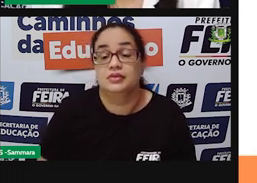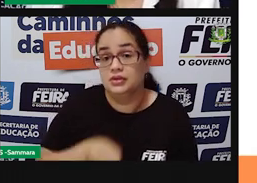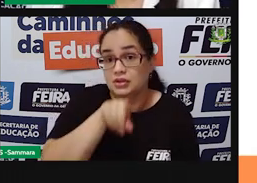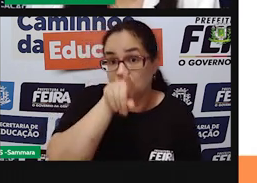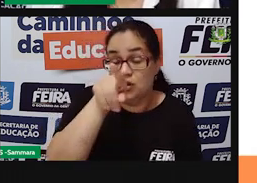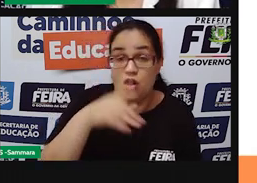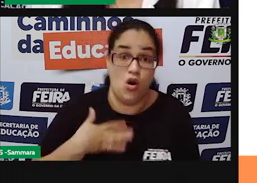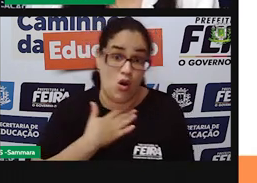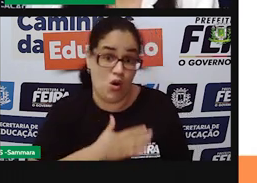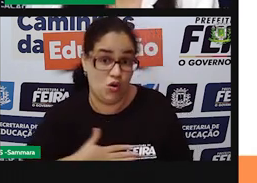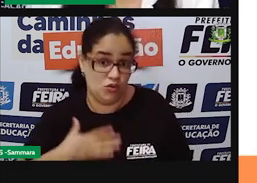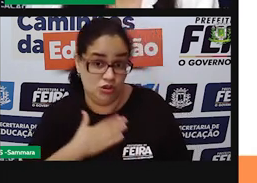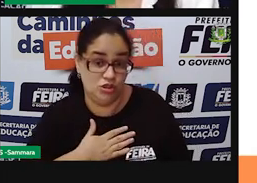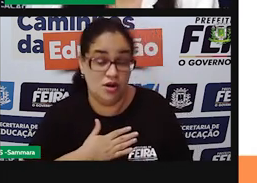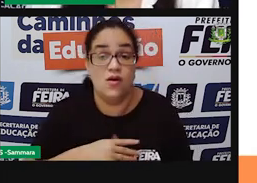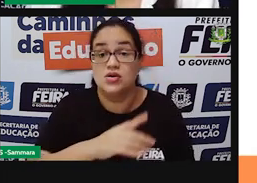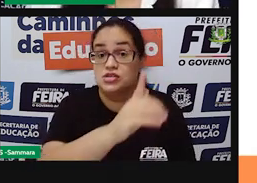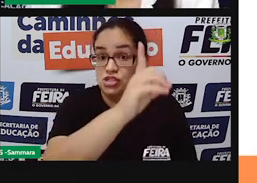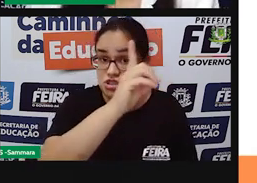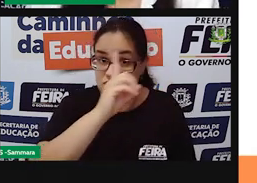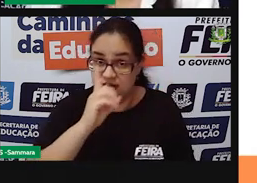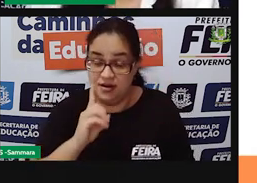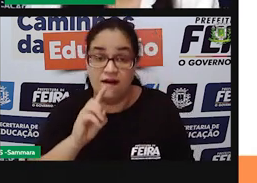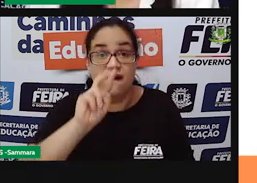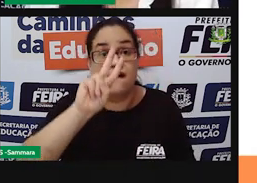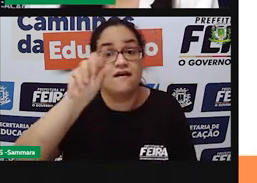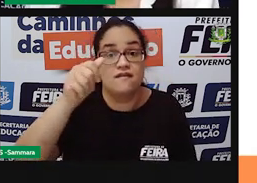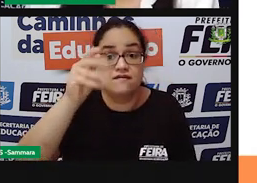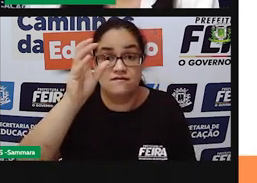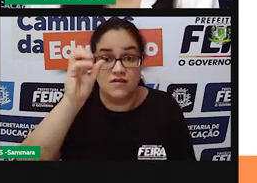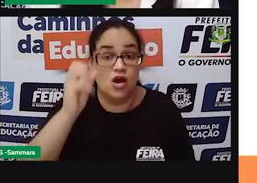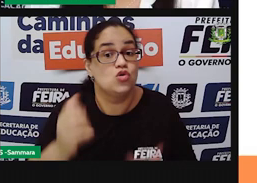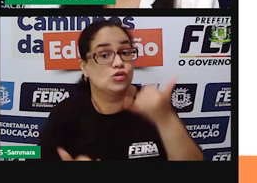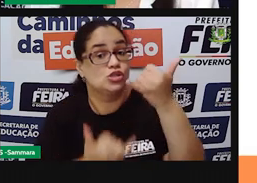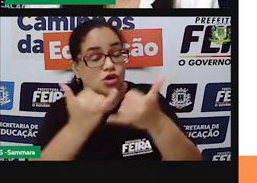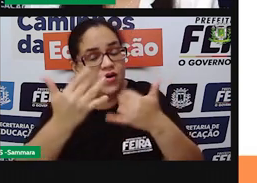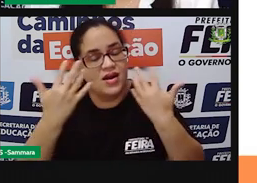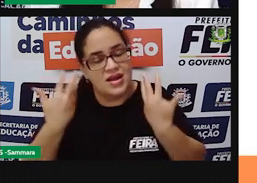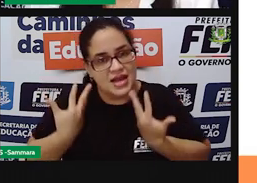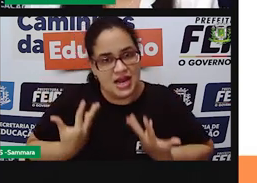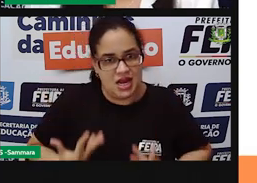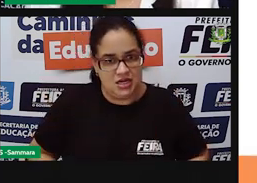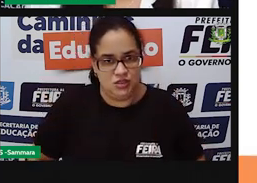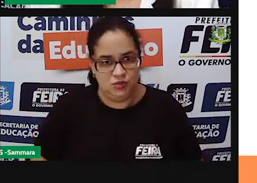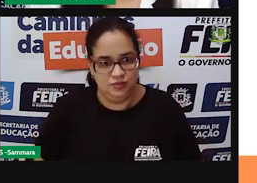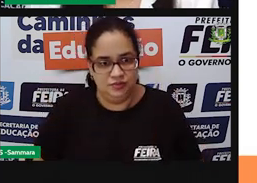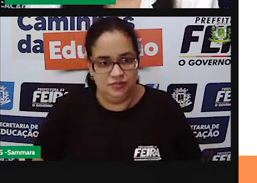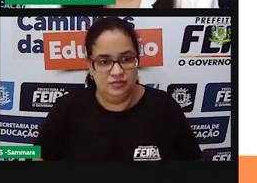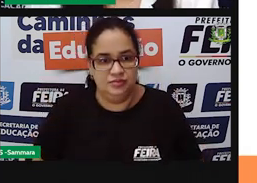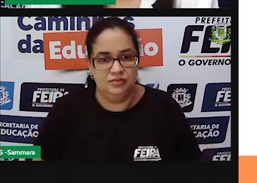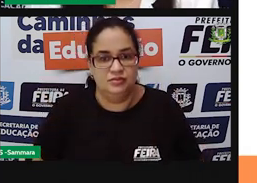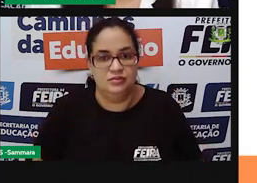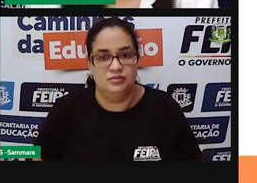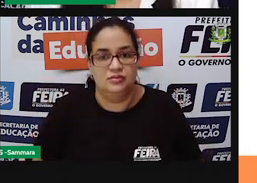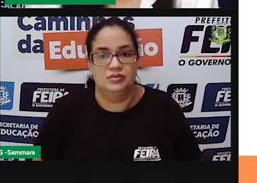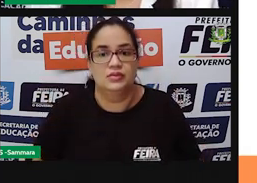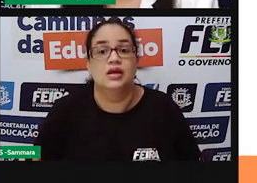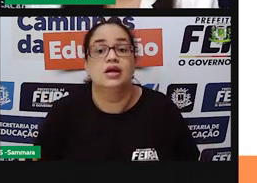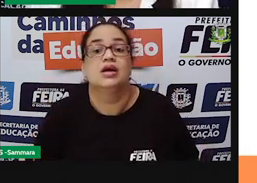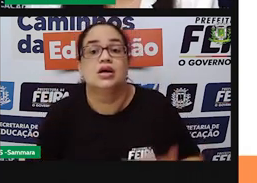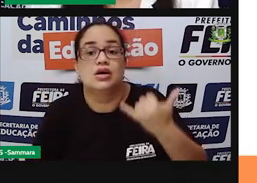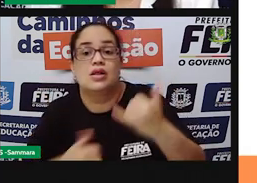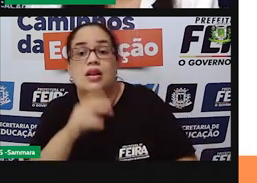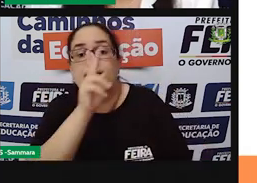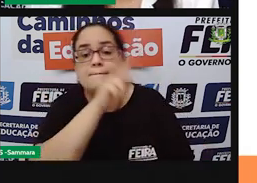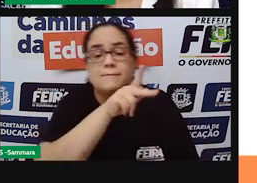Então, gostam, chegam, vão, jogam e cansam. Jogam aparece aí duas vezes, mas aí a